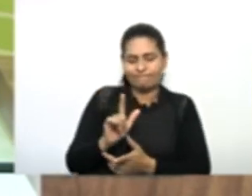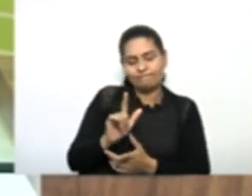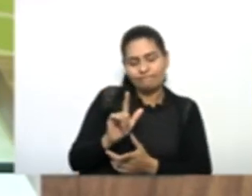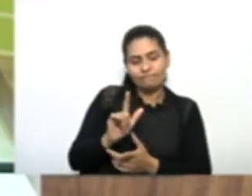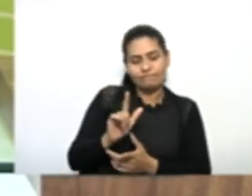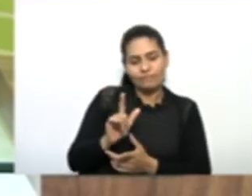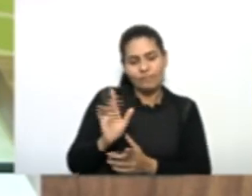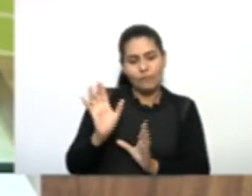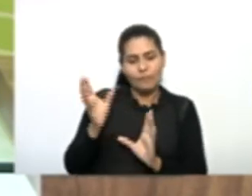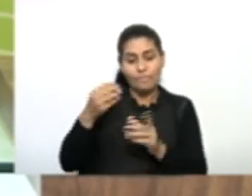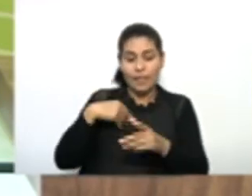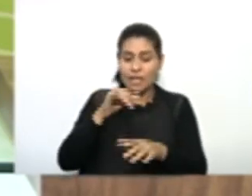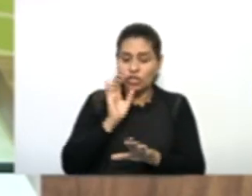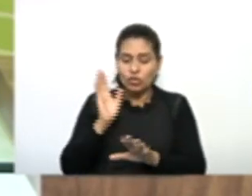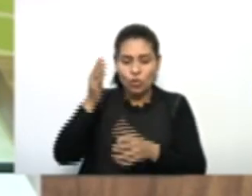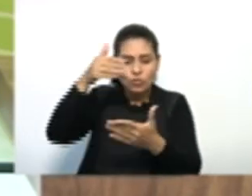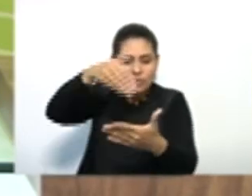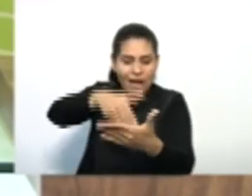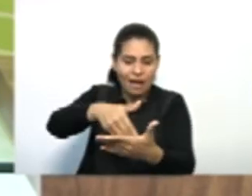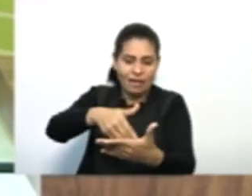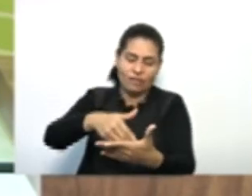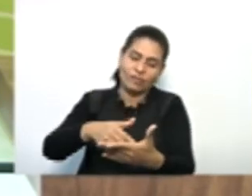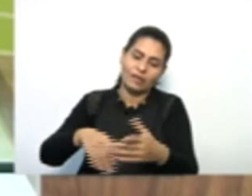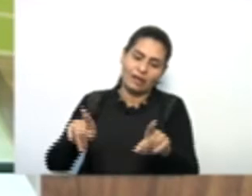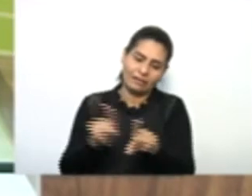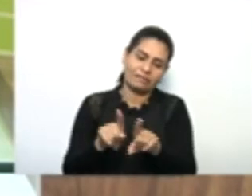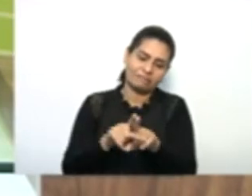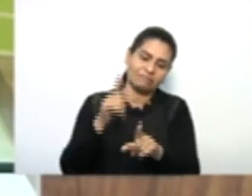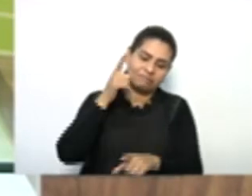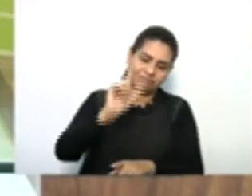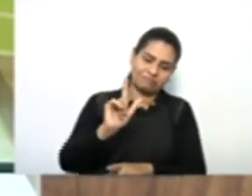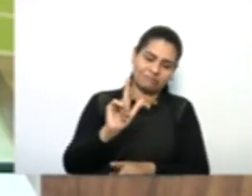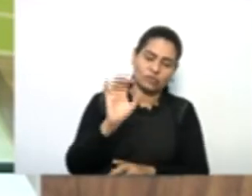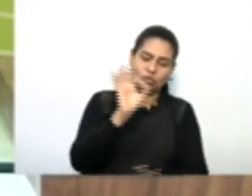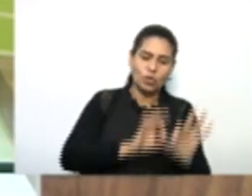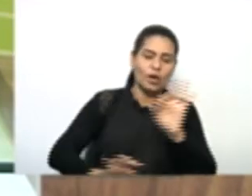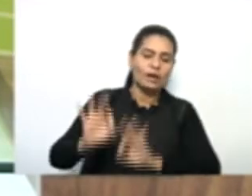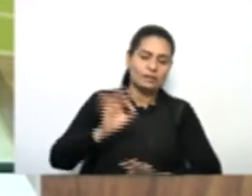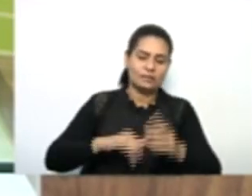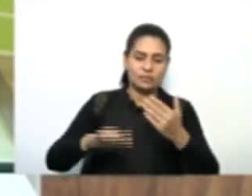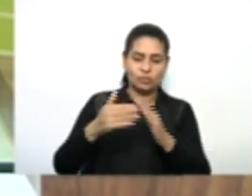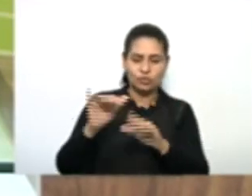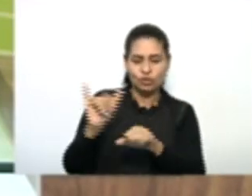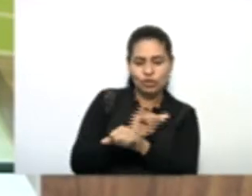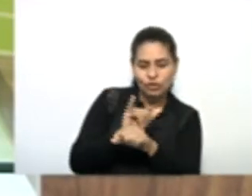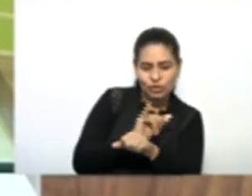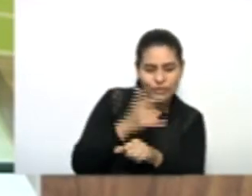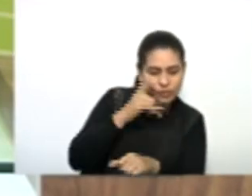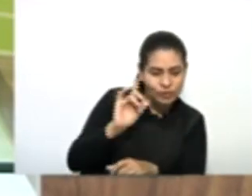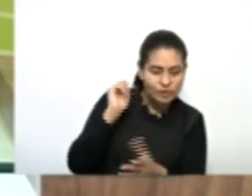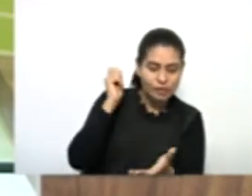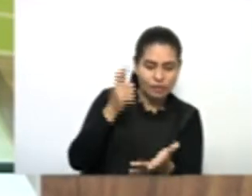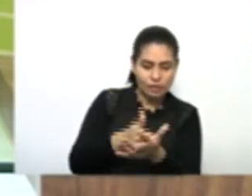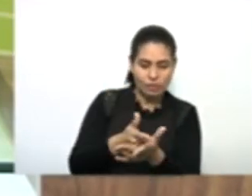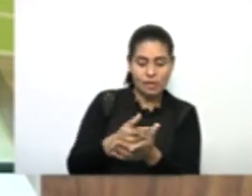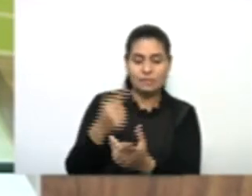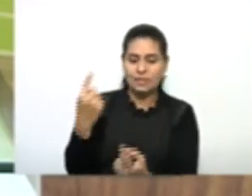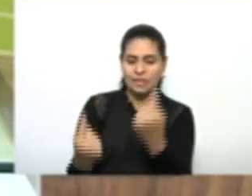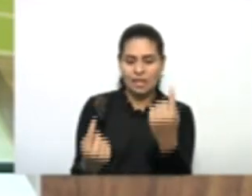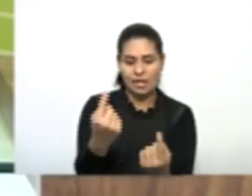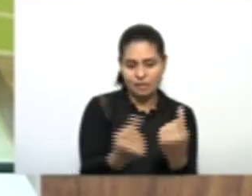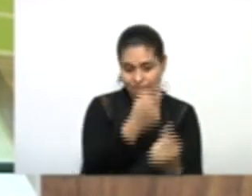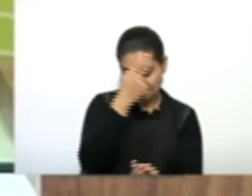maior penetração política, né? Um maior poder de articulação. Ou seja, mesmo que cada um não